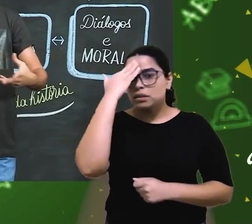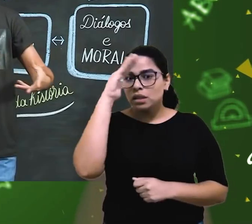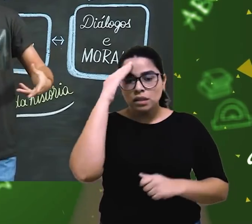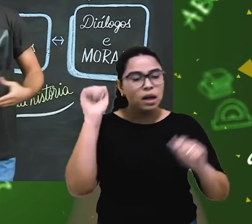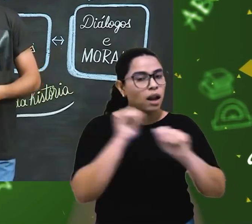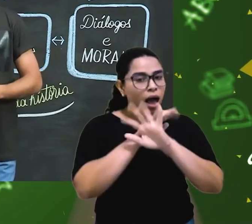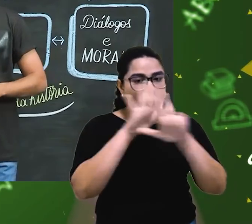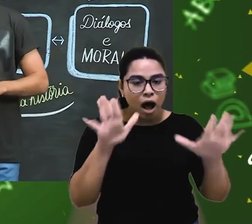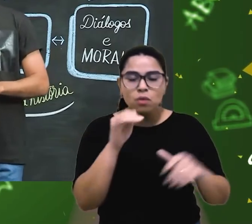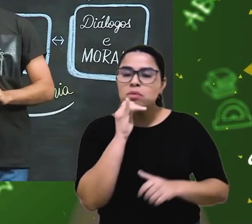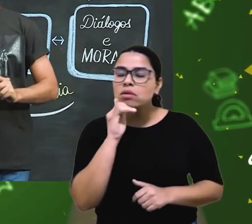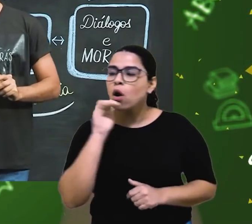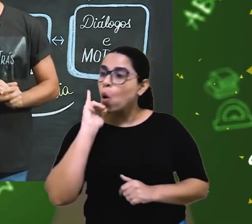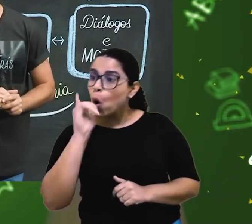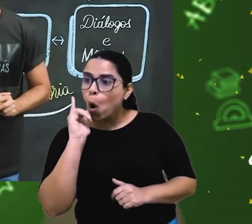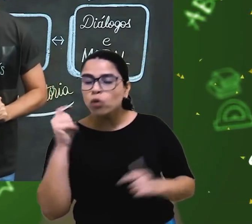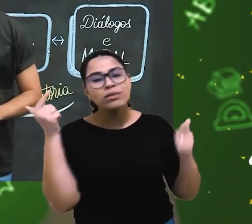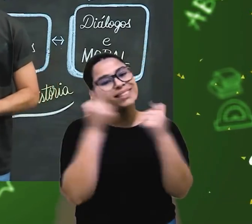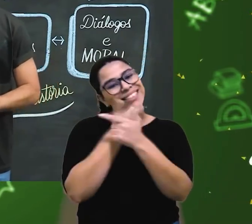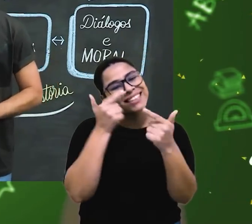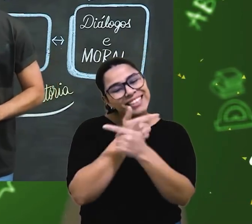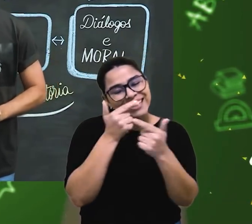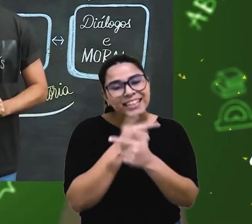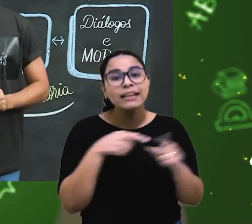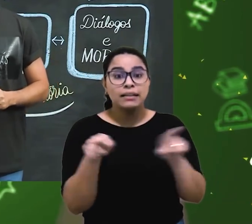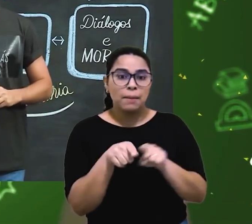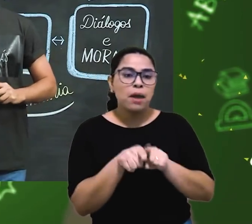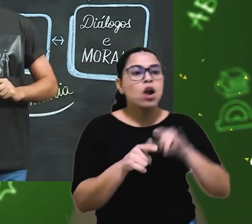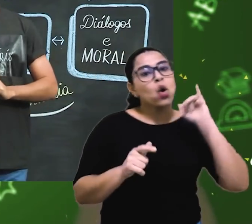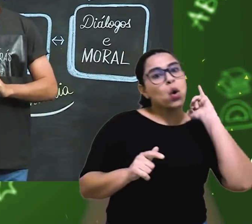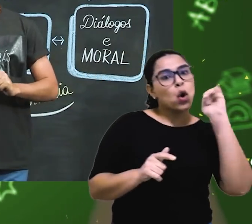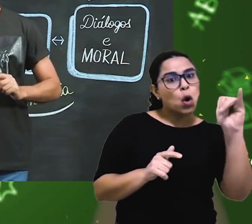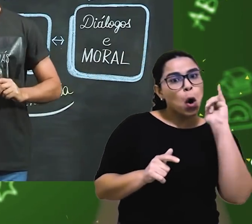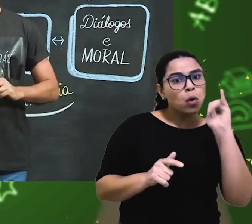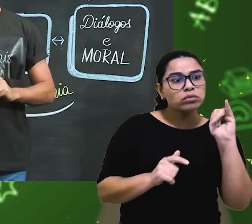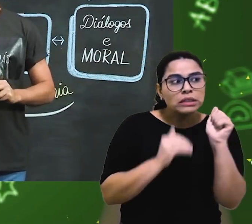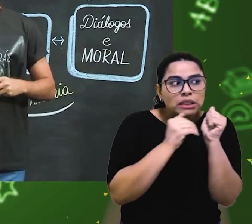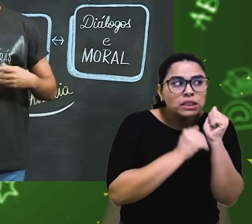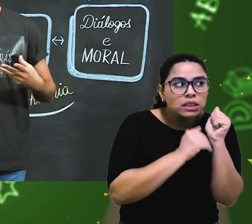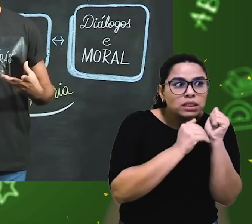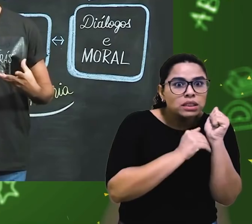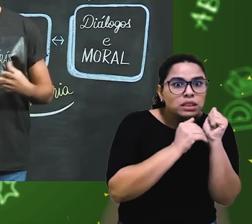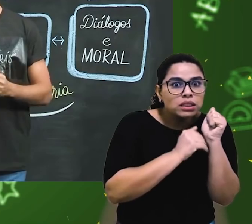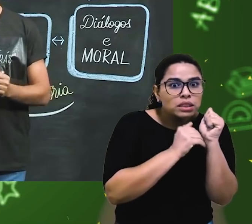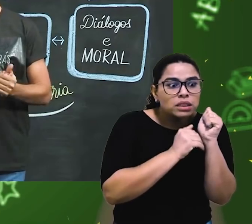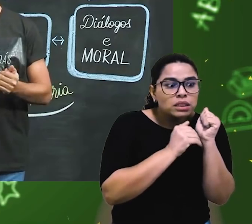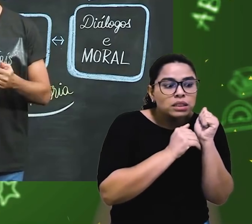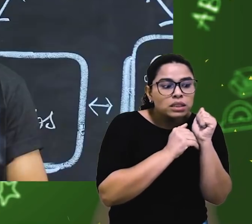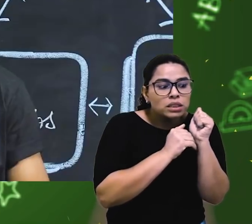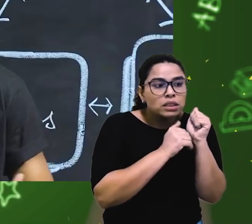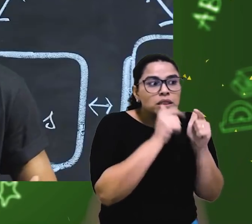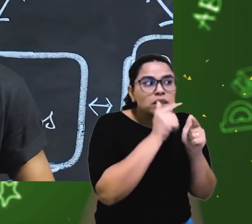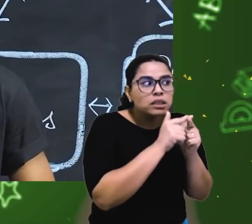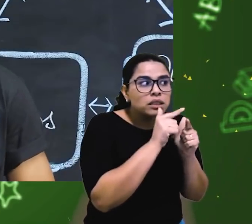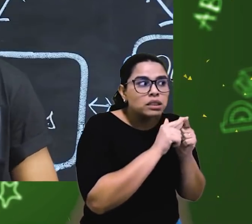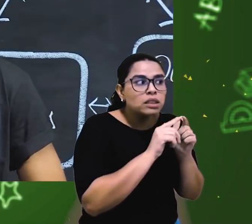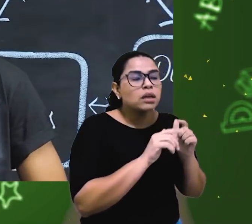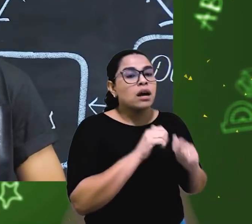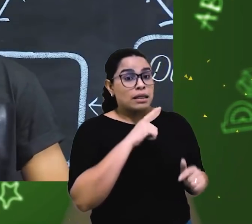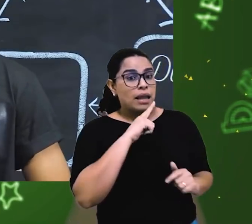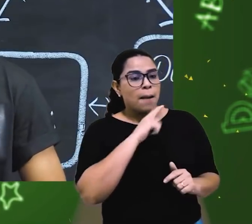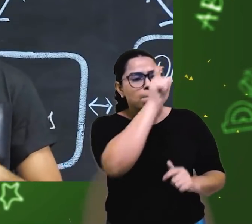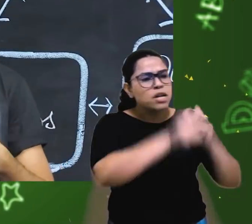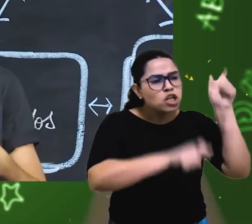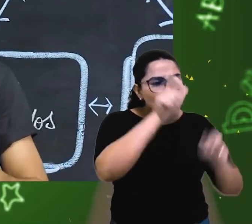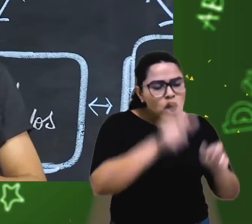contos de humor, existem contos de enigma e de mistério que vão partir da resolução de algum conflito, de algum assassinato, de algum